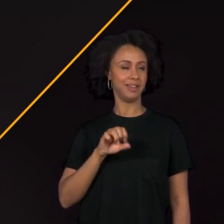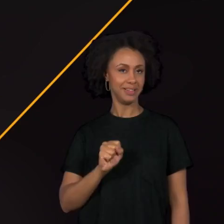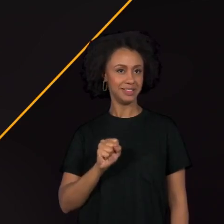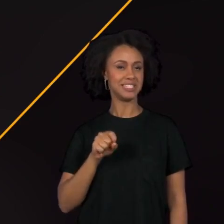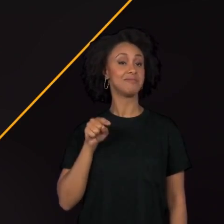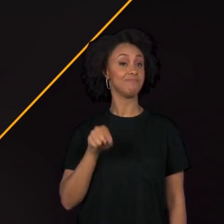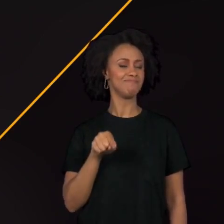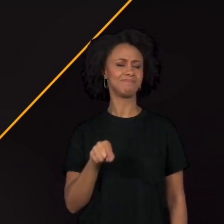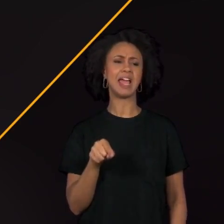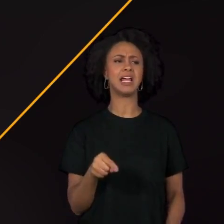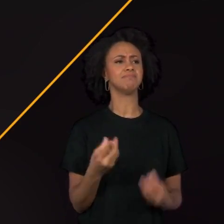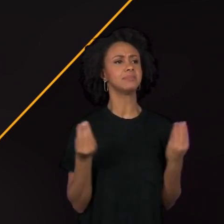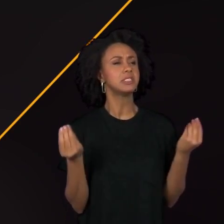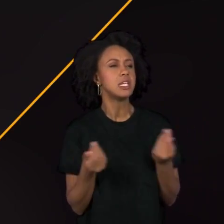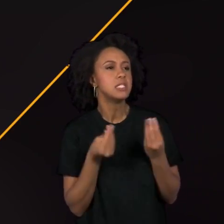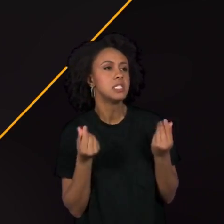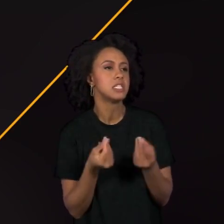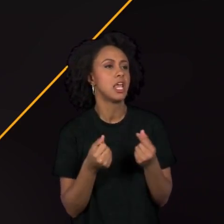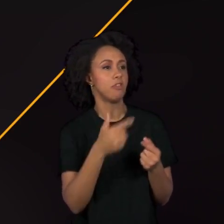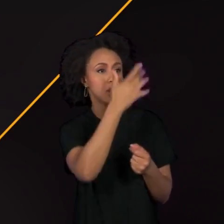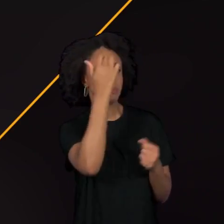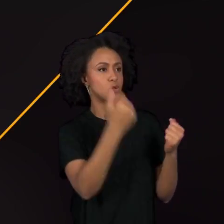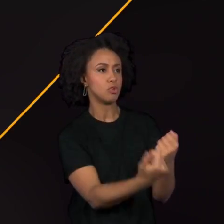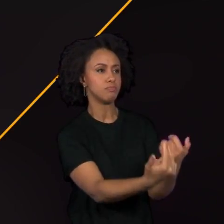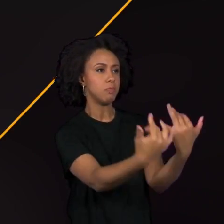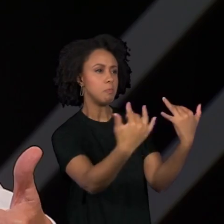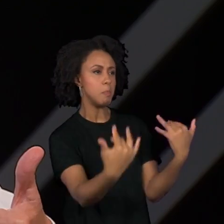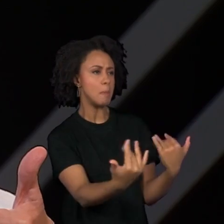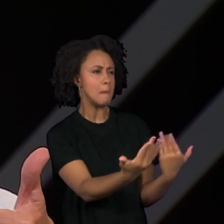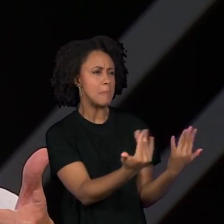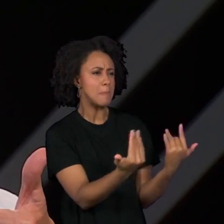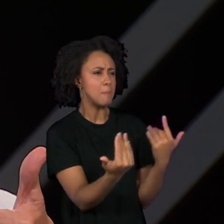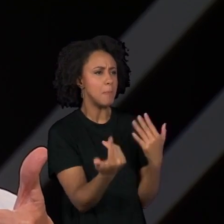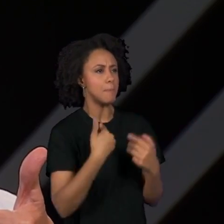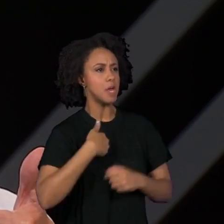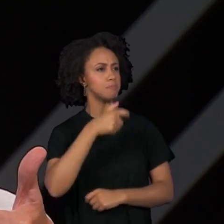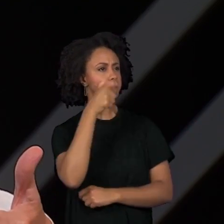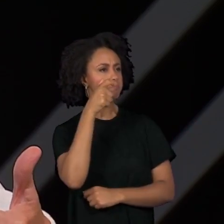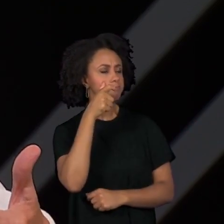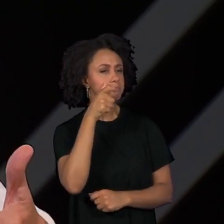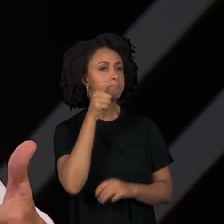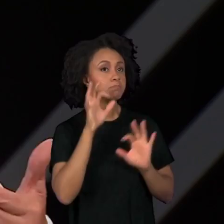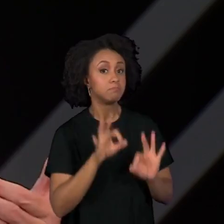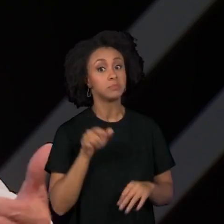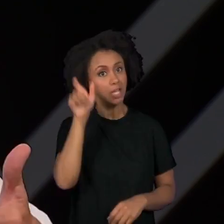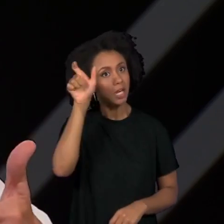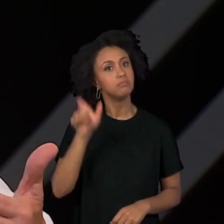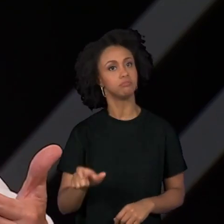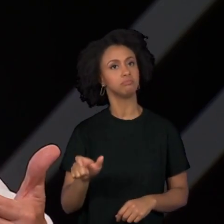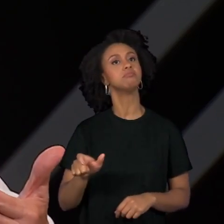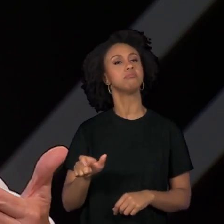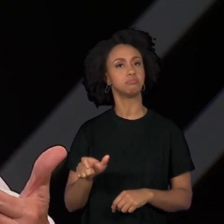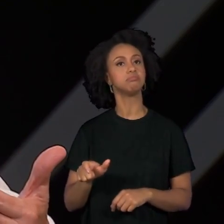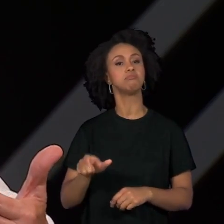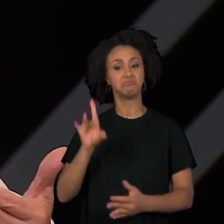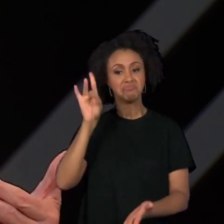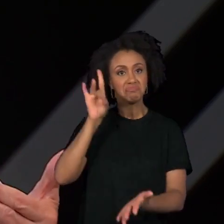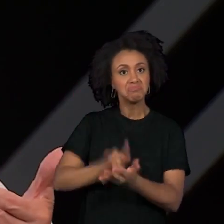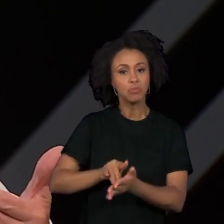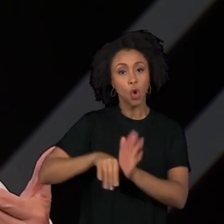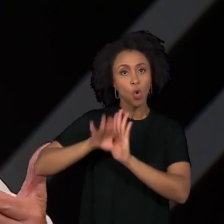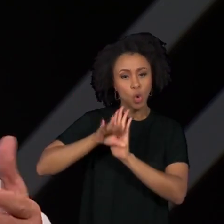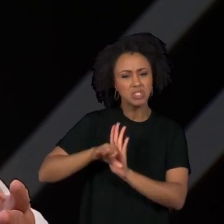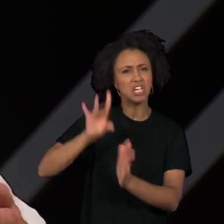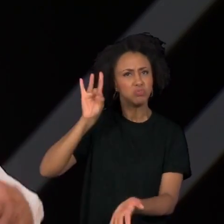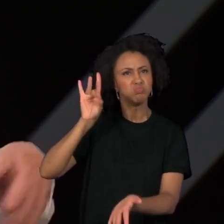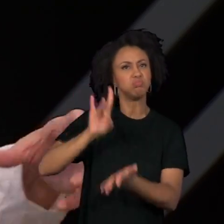era muito cuidadoso de ouvir a demanda das pessoas, e ele realmente um filósofo na acepção do termo.